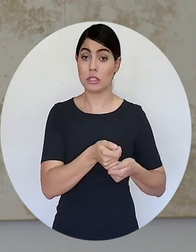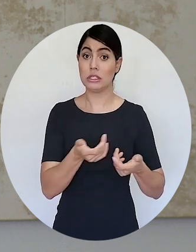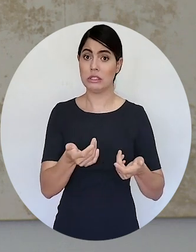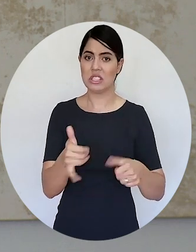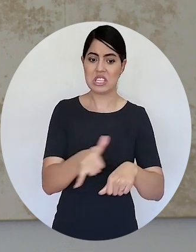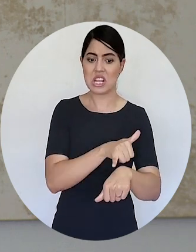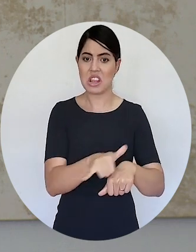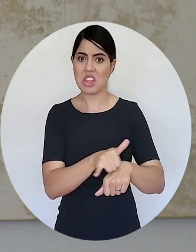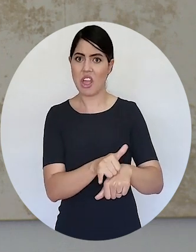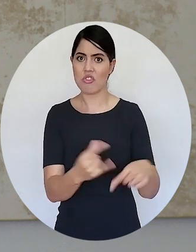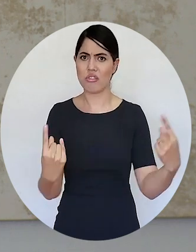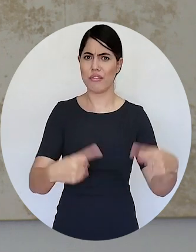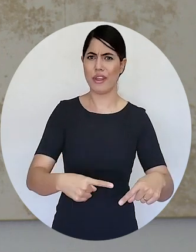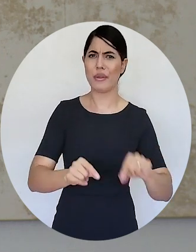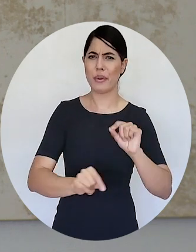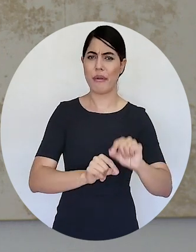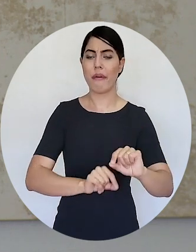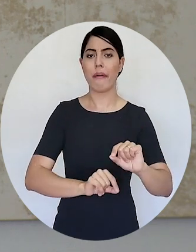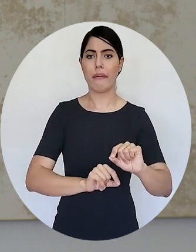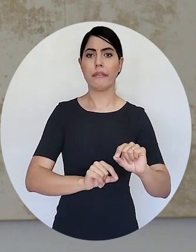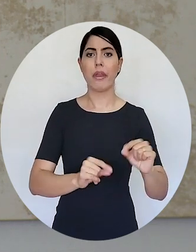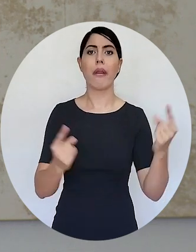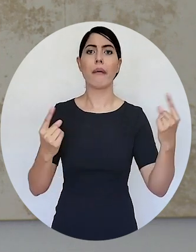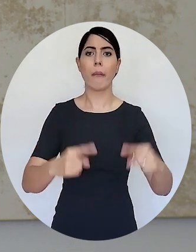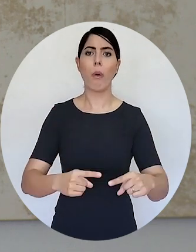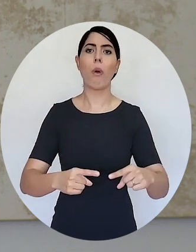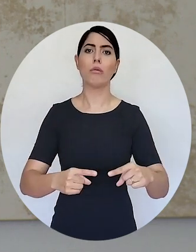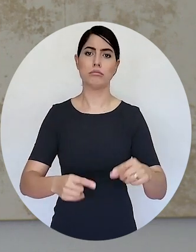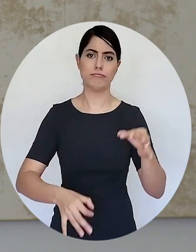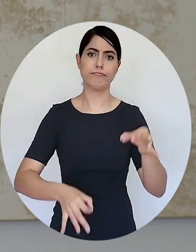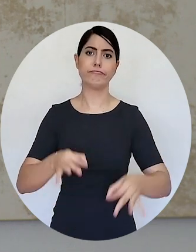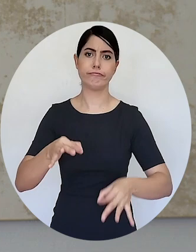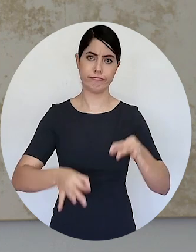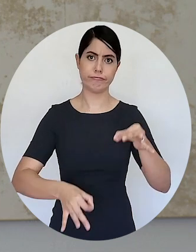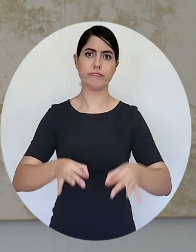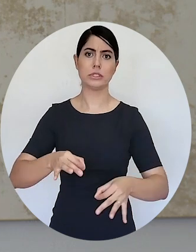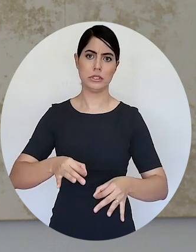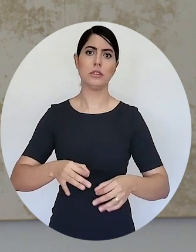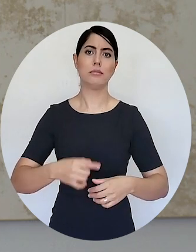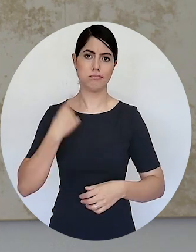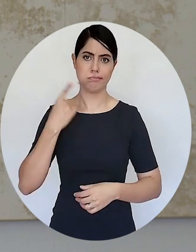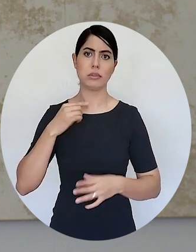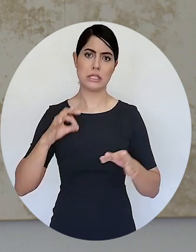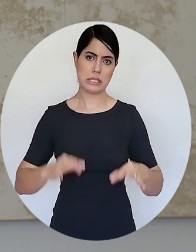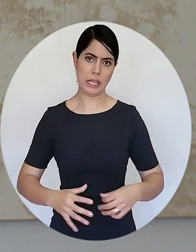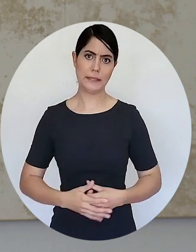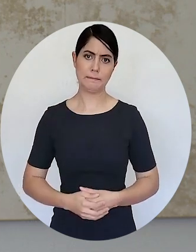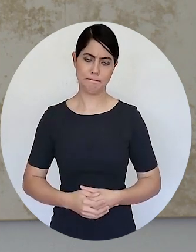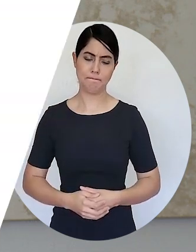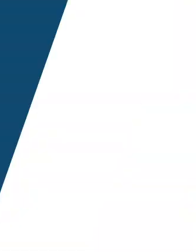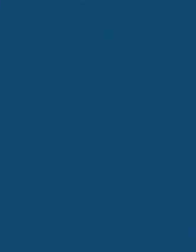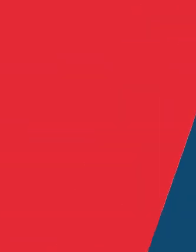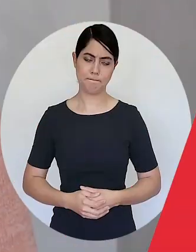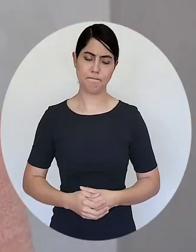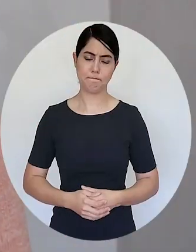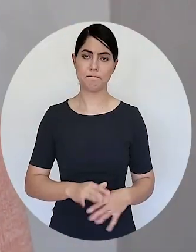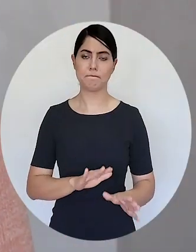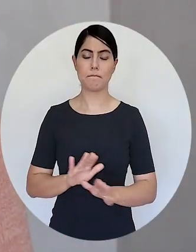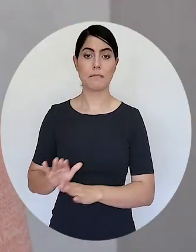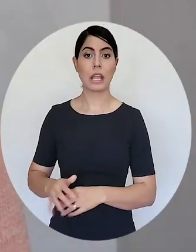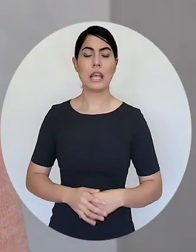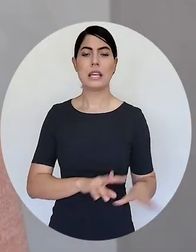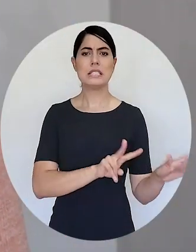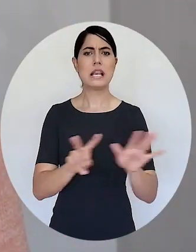da finalidade, criam instrumentos que são para a prática ilegal da advocacia e para a fragilização do cidadão. Na